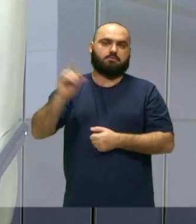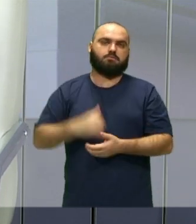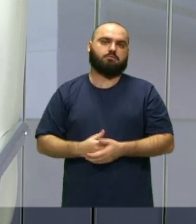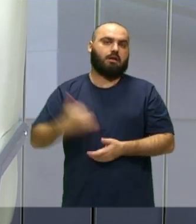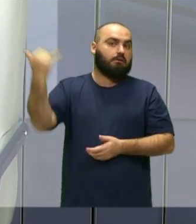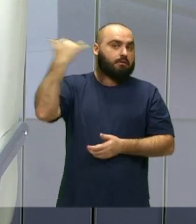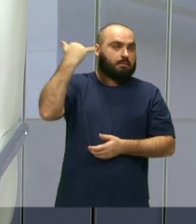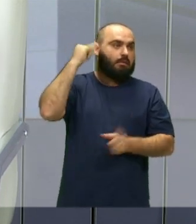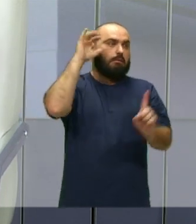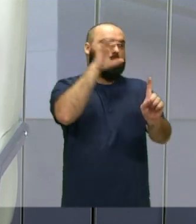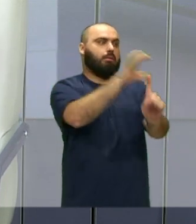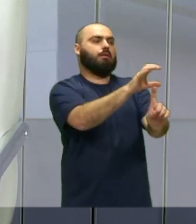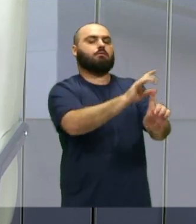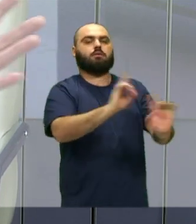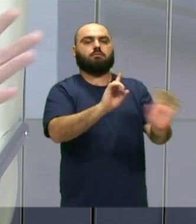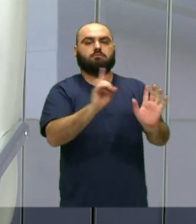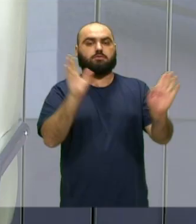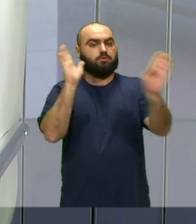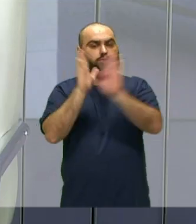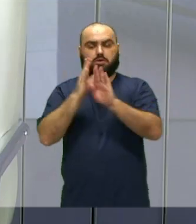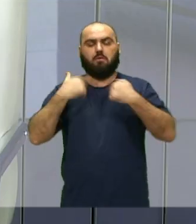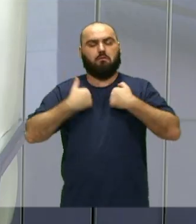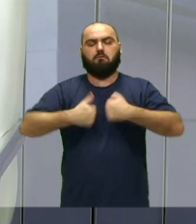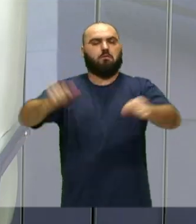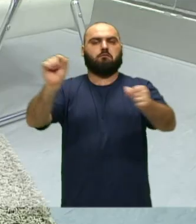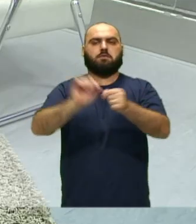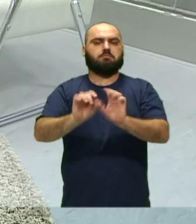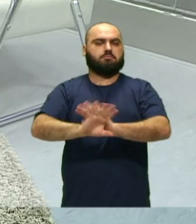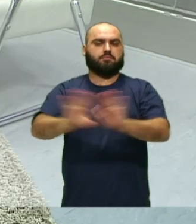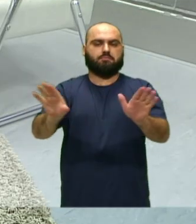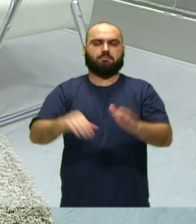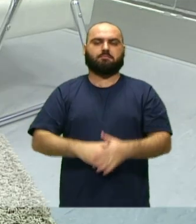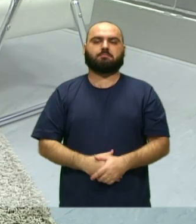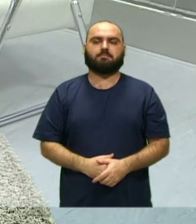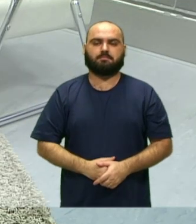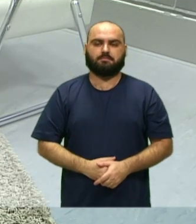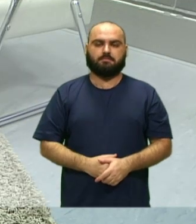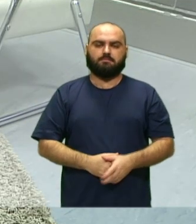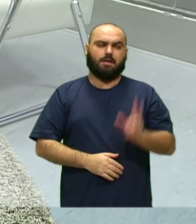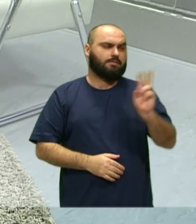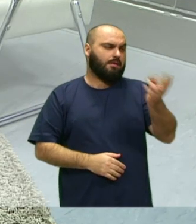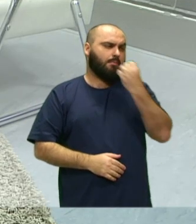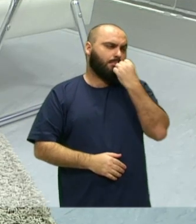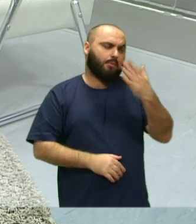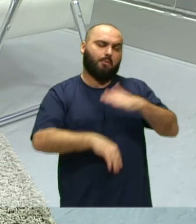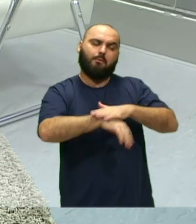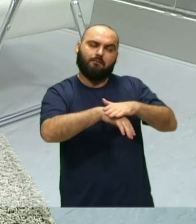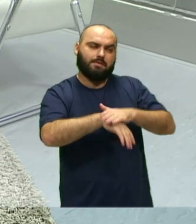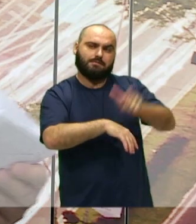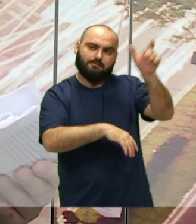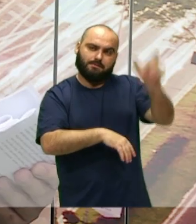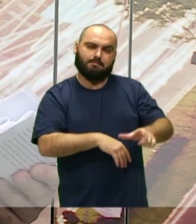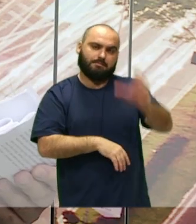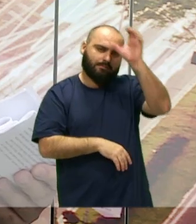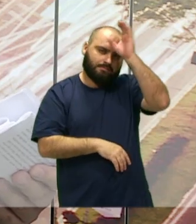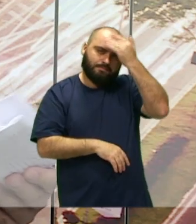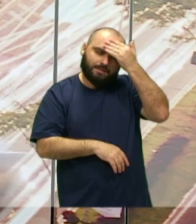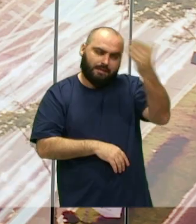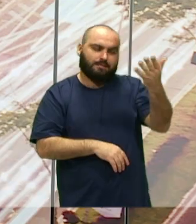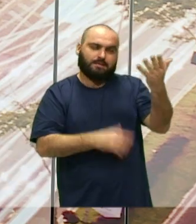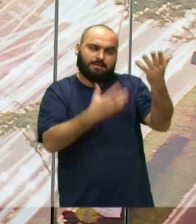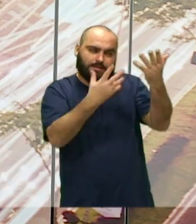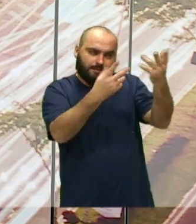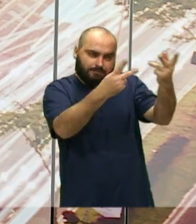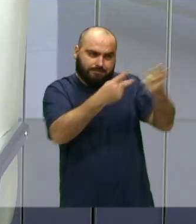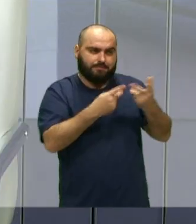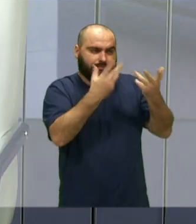para chantagear ninguém. Chegou para mim, eu faço. É assim que eu lido. Vereadora, é sempre bom conversar com a senhora. Muito obrigado por aceitar o convite e participar conosco do